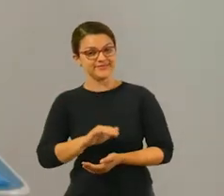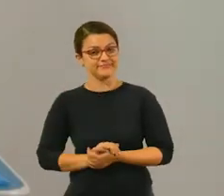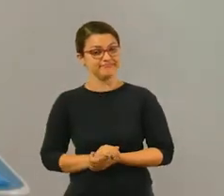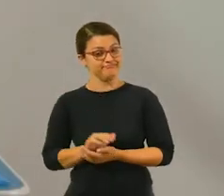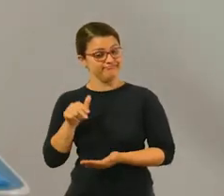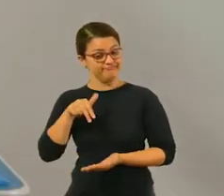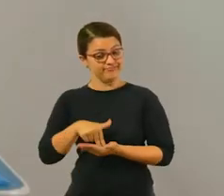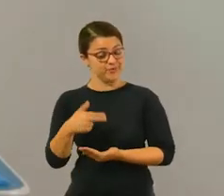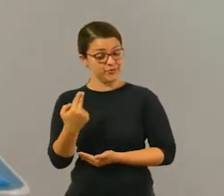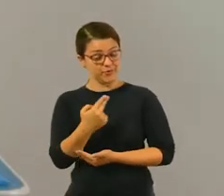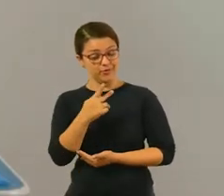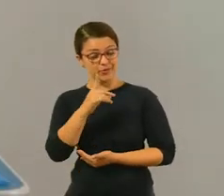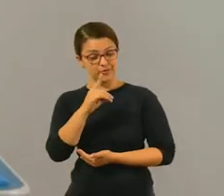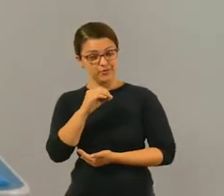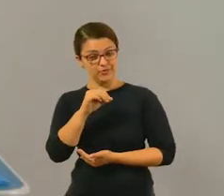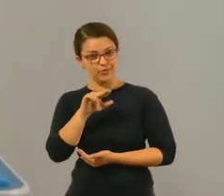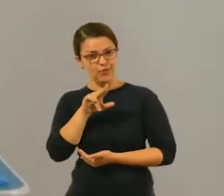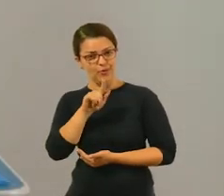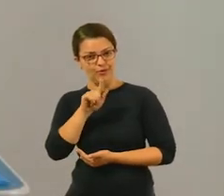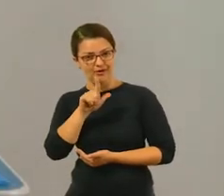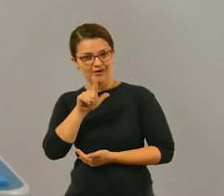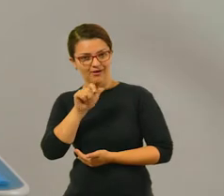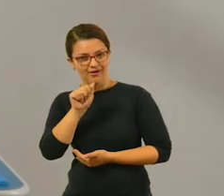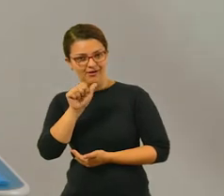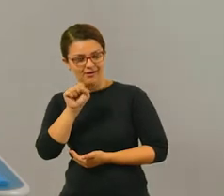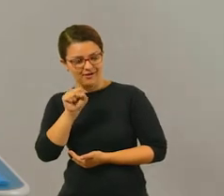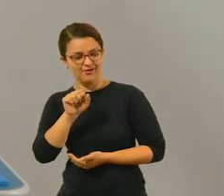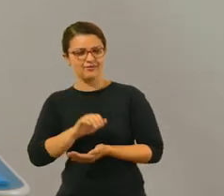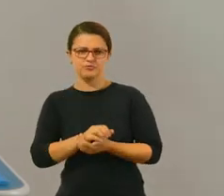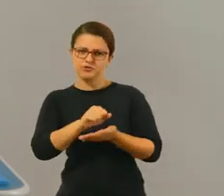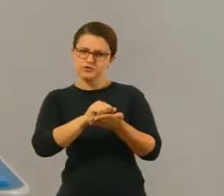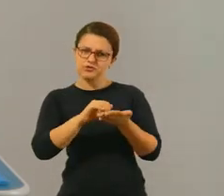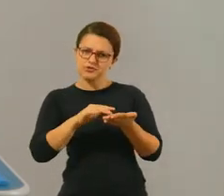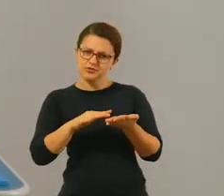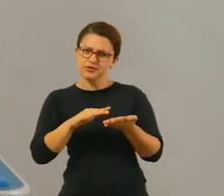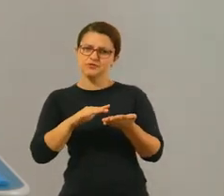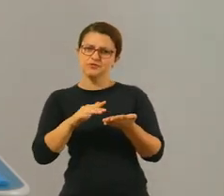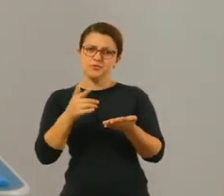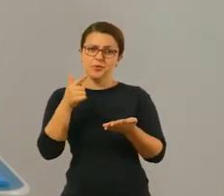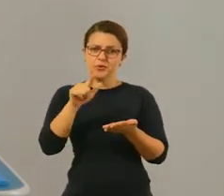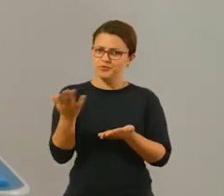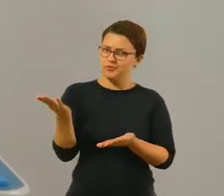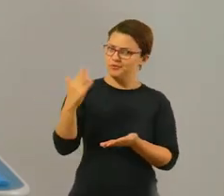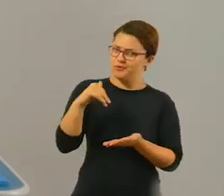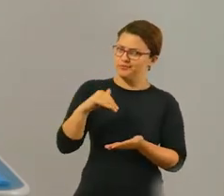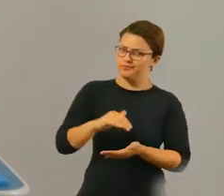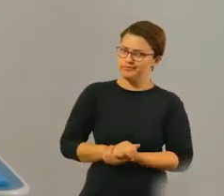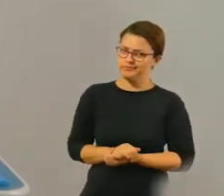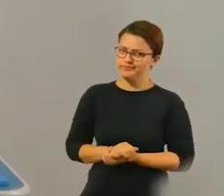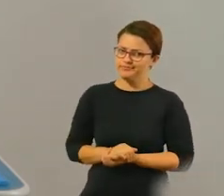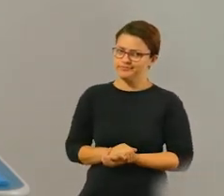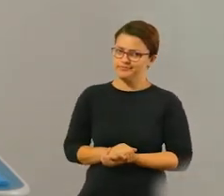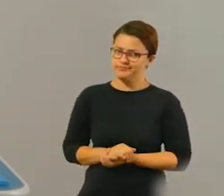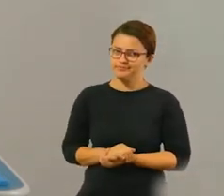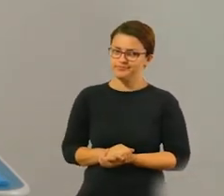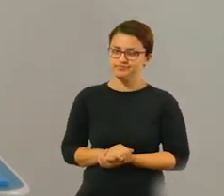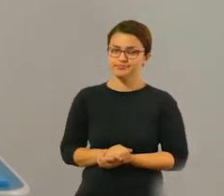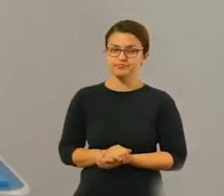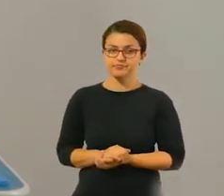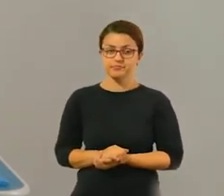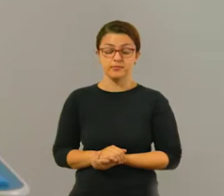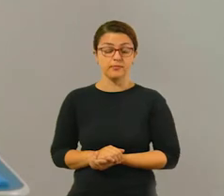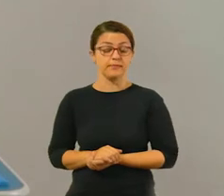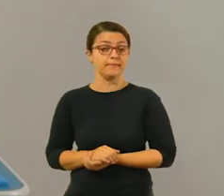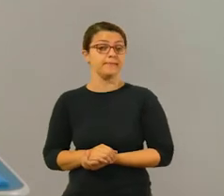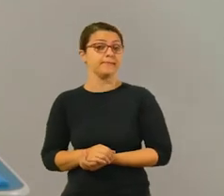Hello everybody, aqui é o professor Douglas e vamos novamente para mais uma lição de casa dessa semana. Bora lá? Bom, começando